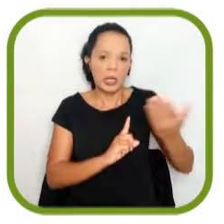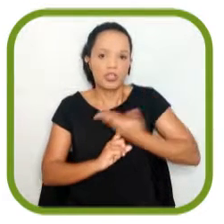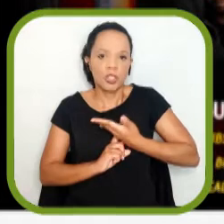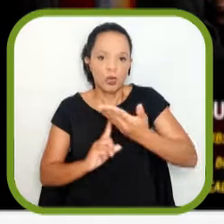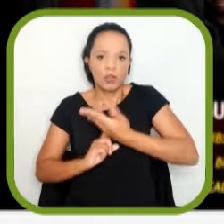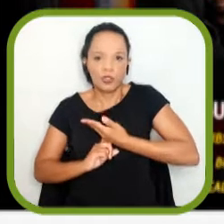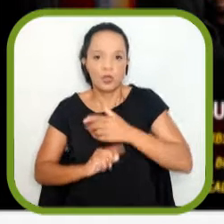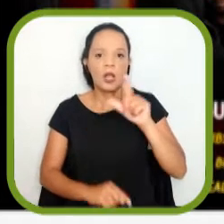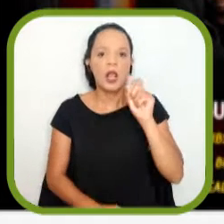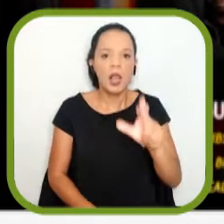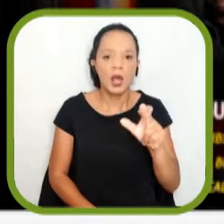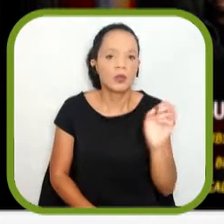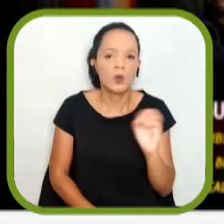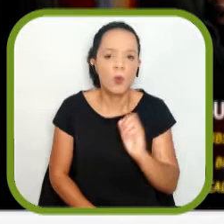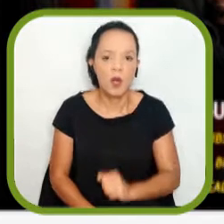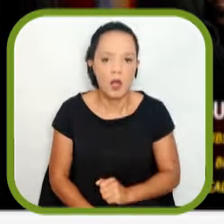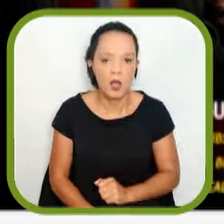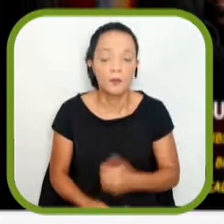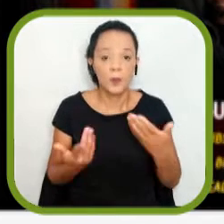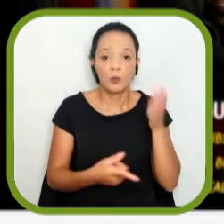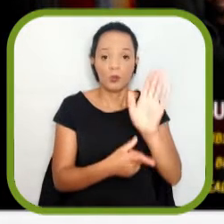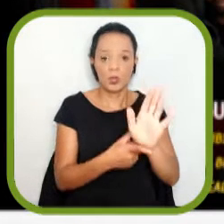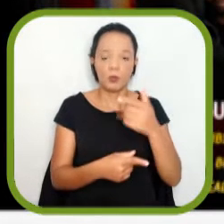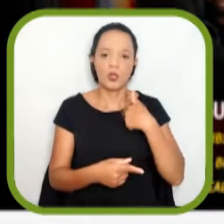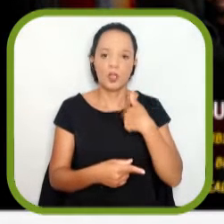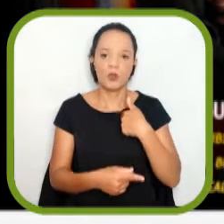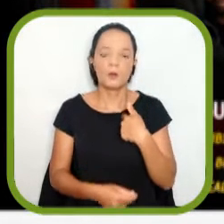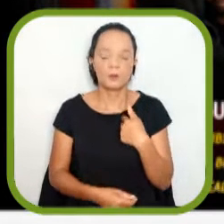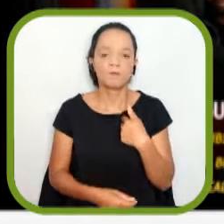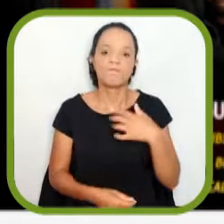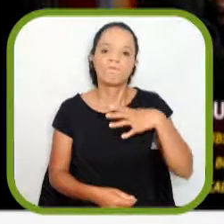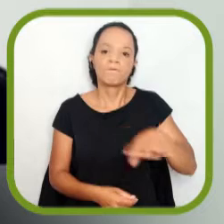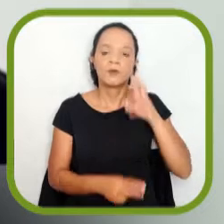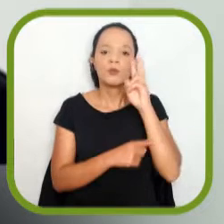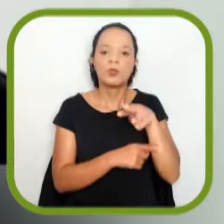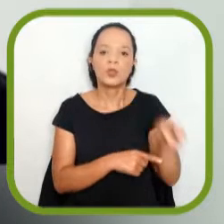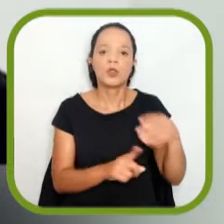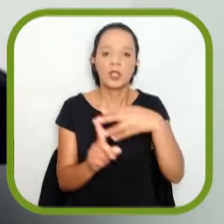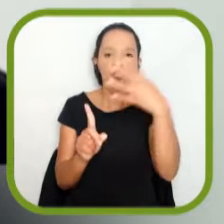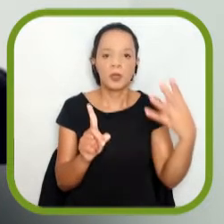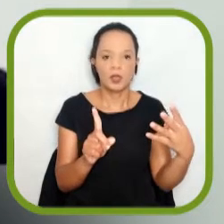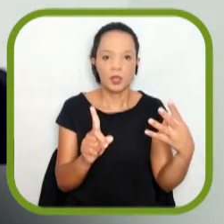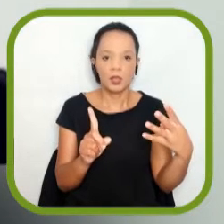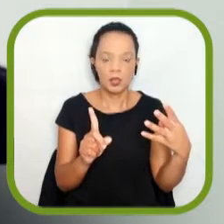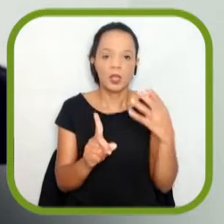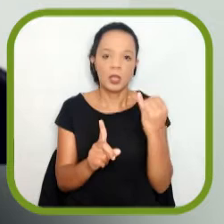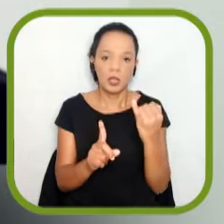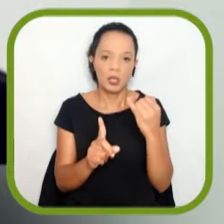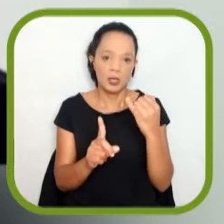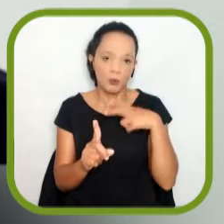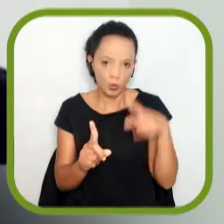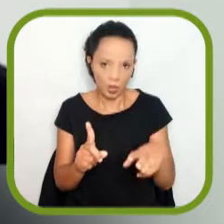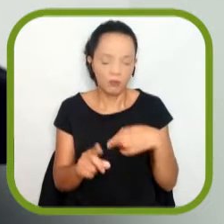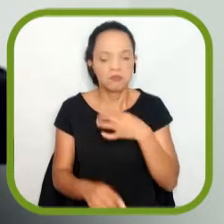próprios e os lares que não há. E neste momento, eu, por exemplo, estou a reivindicar que se faça um museu LGBTI